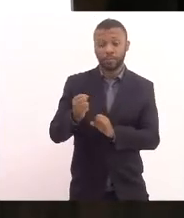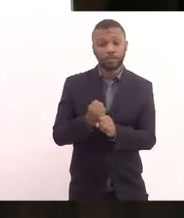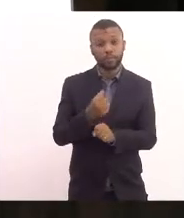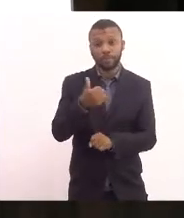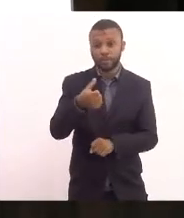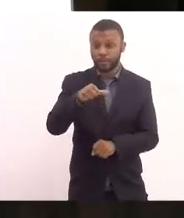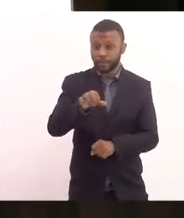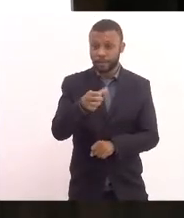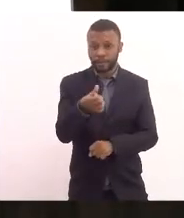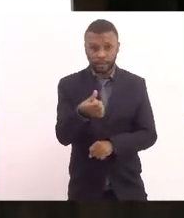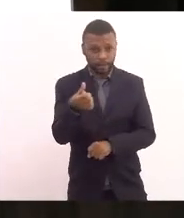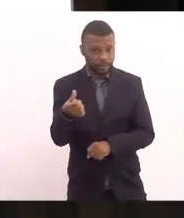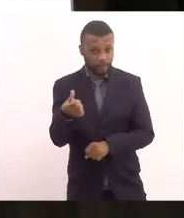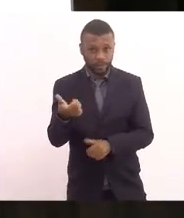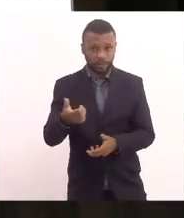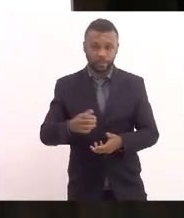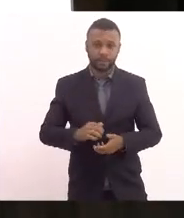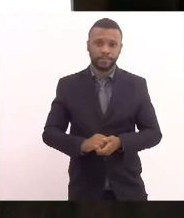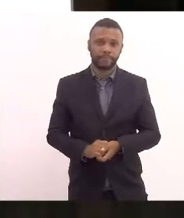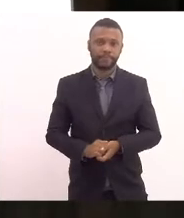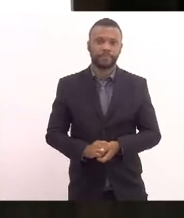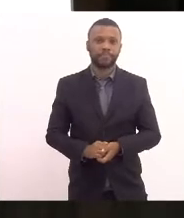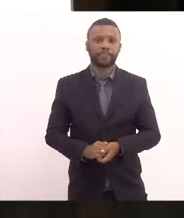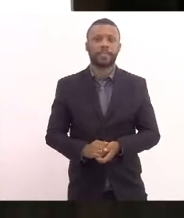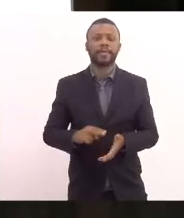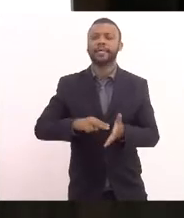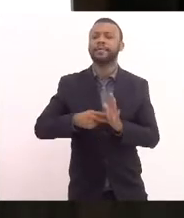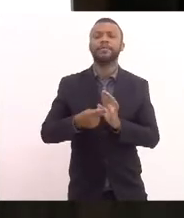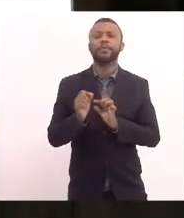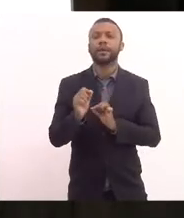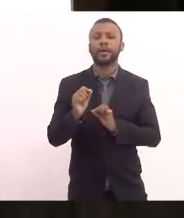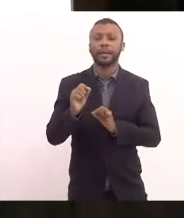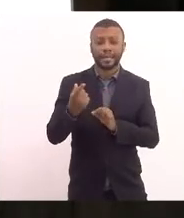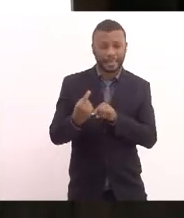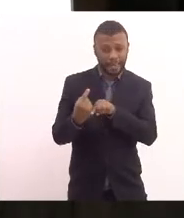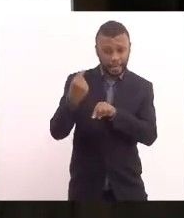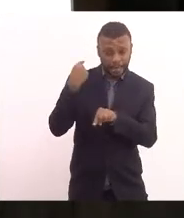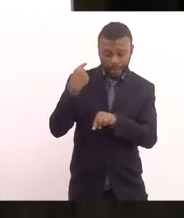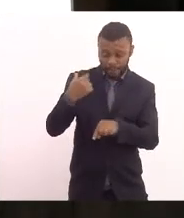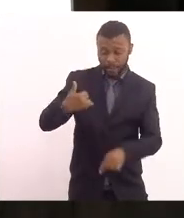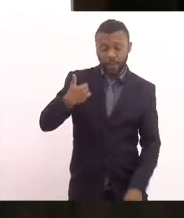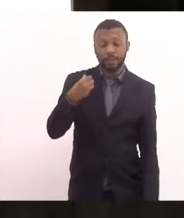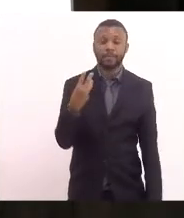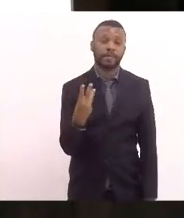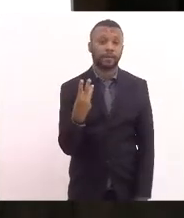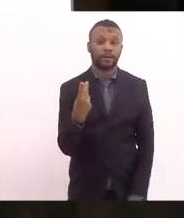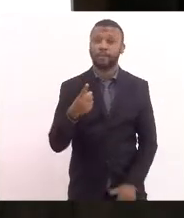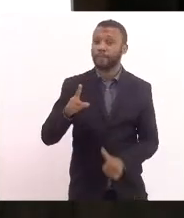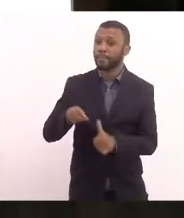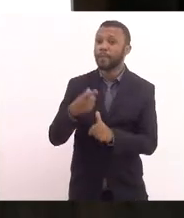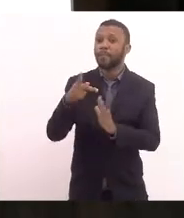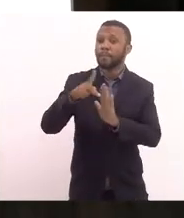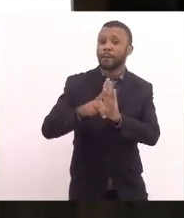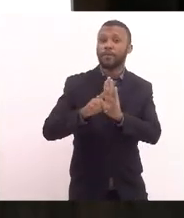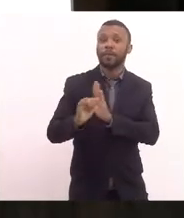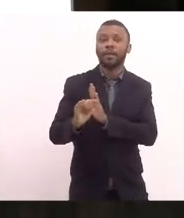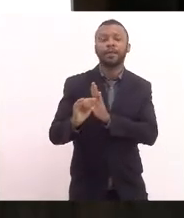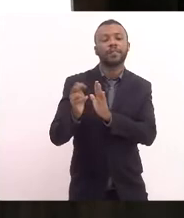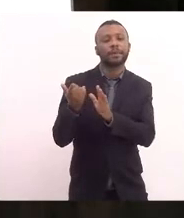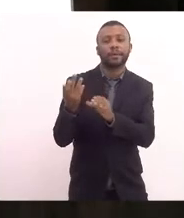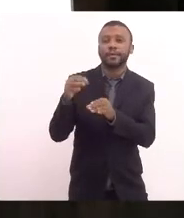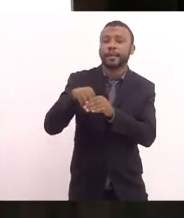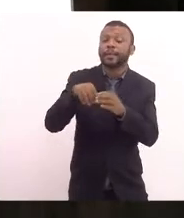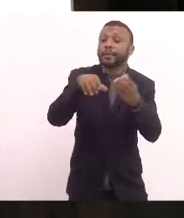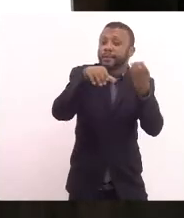1966. Quer dizer, eu tinha 3 anos quando o primeiro projeto de lei tramitou